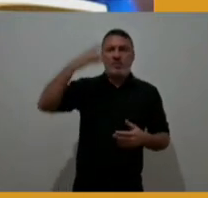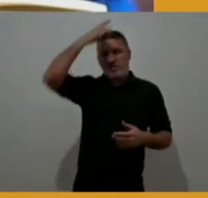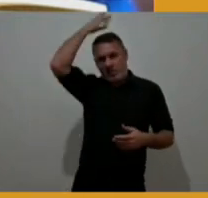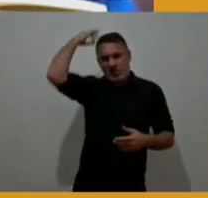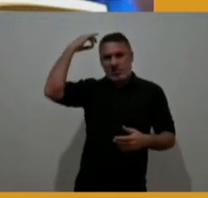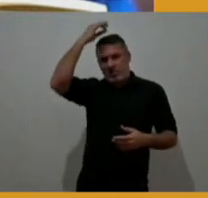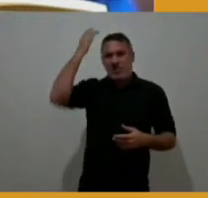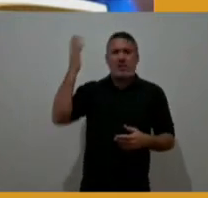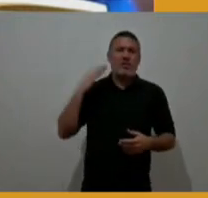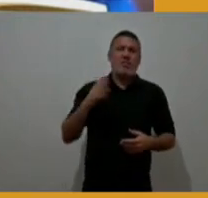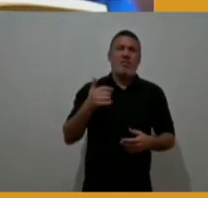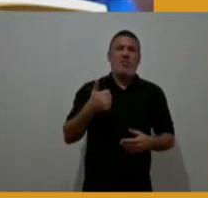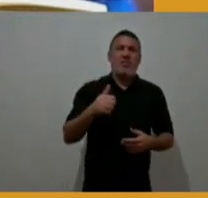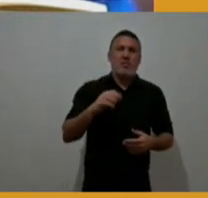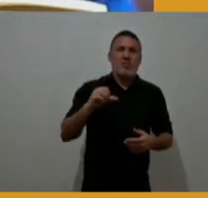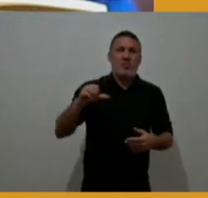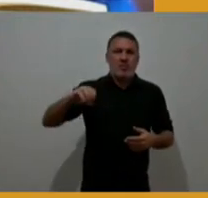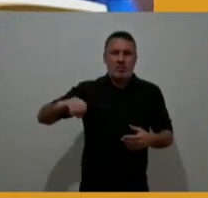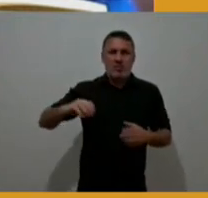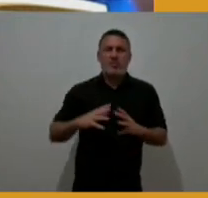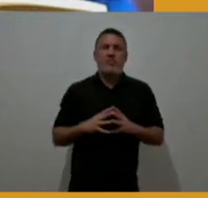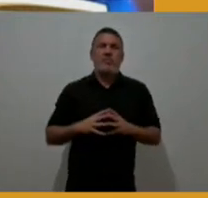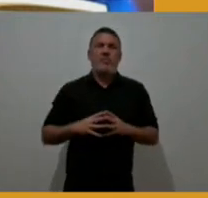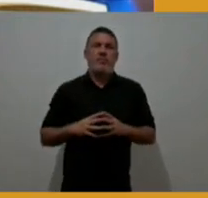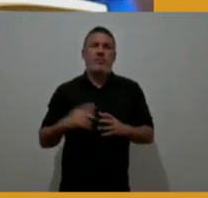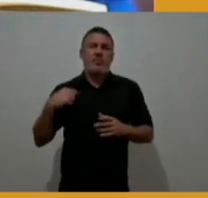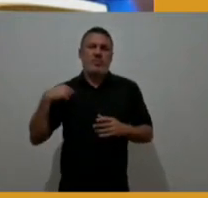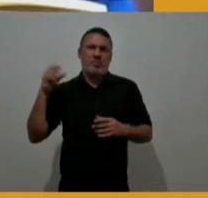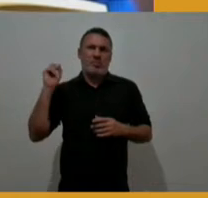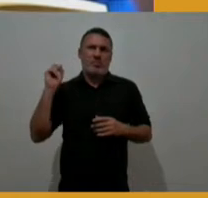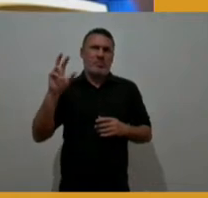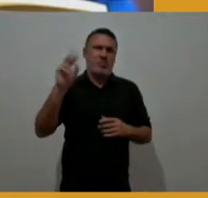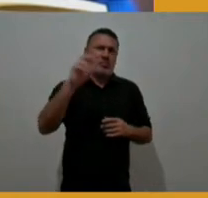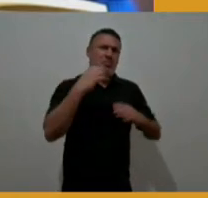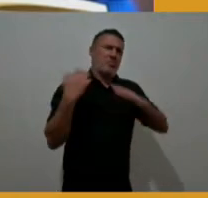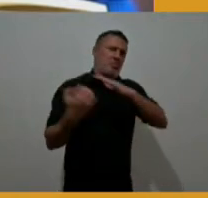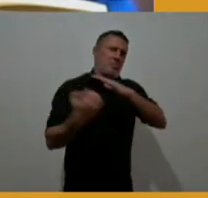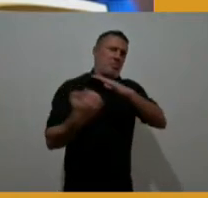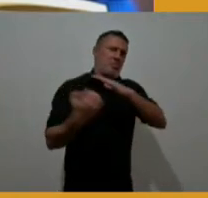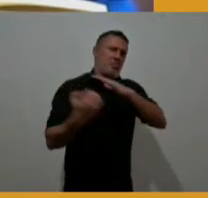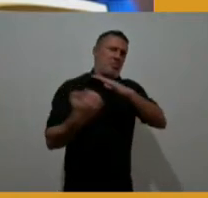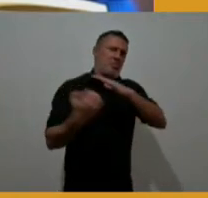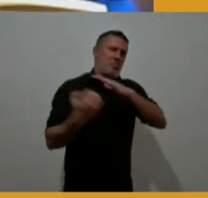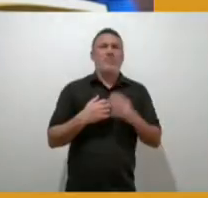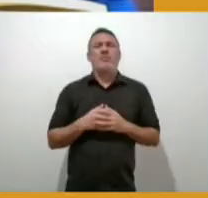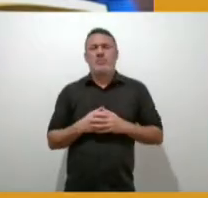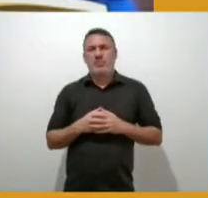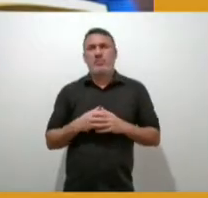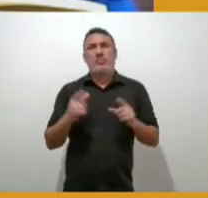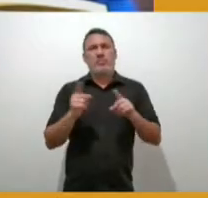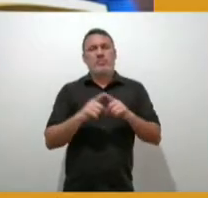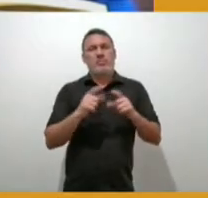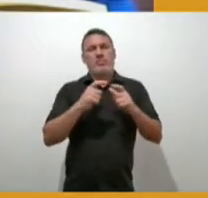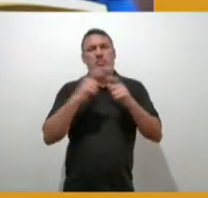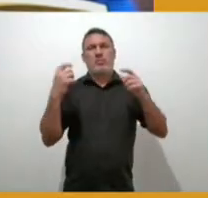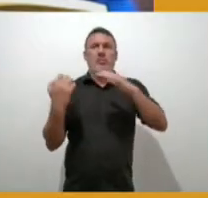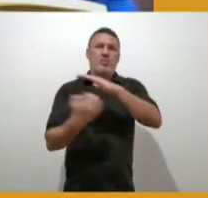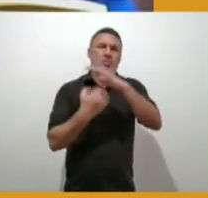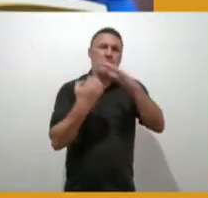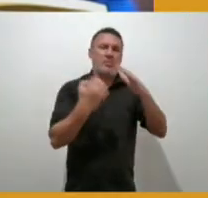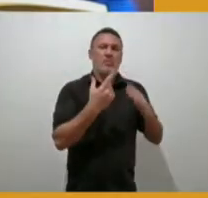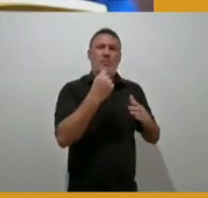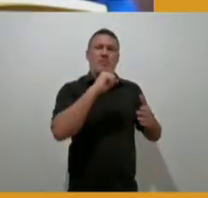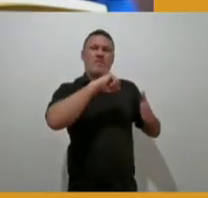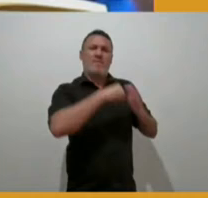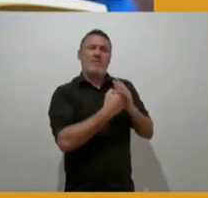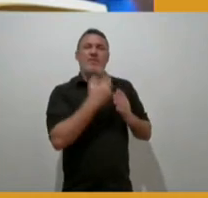né, eu vi muitas empresas, algumas, e boa parte delas de capital fechado, empresas familiares,